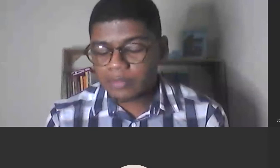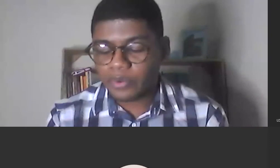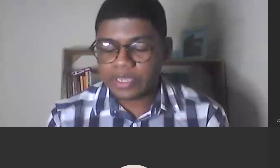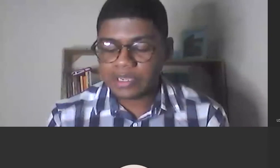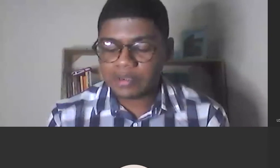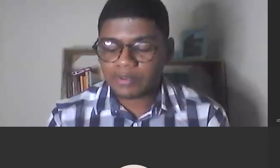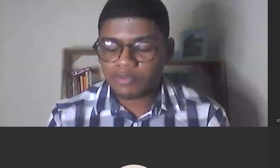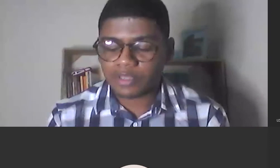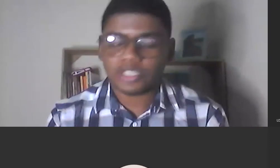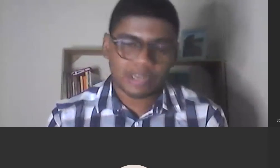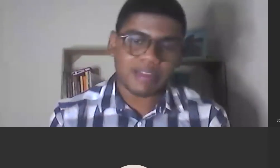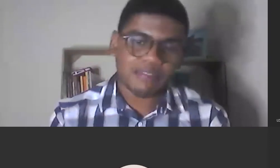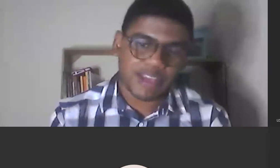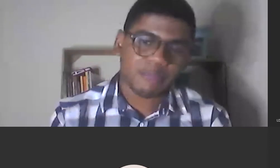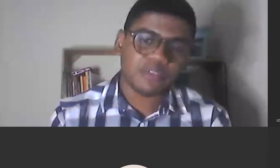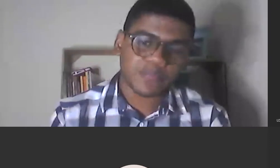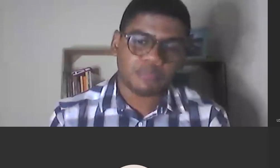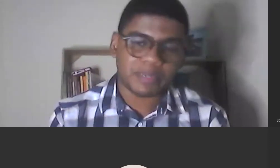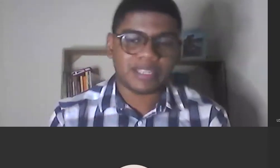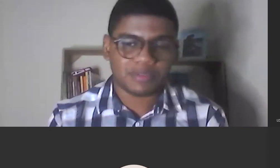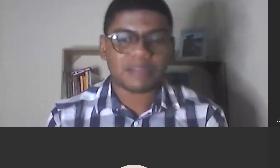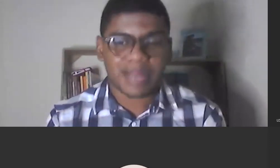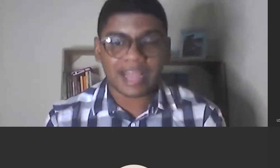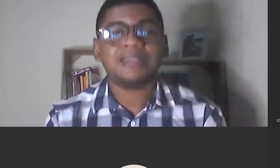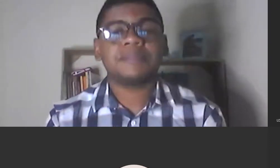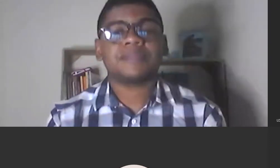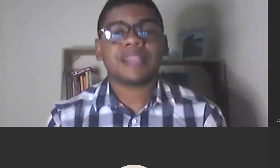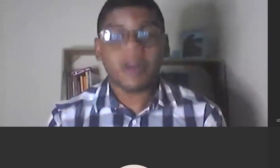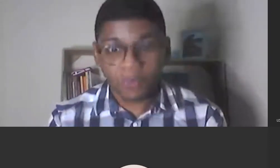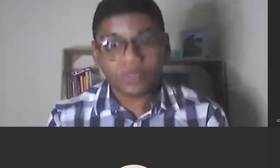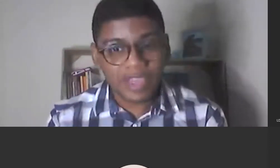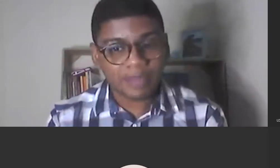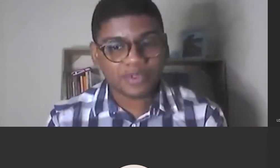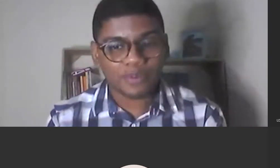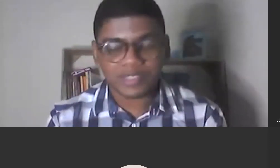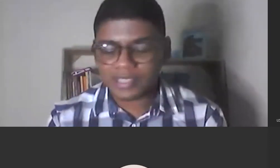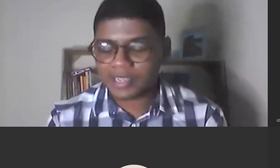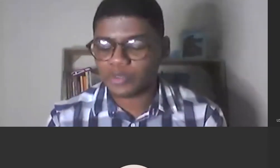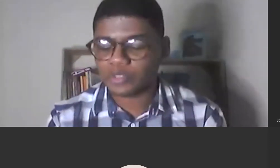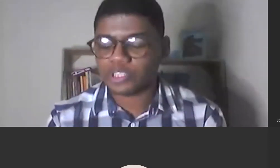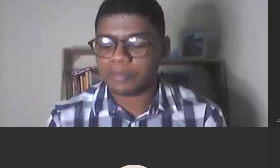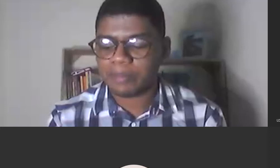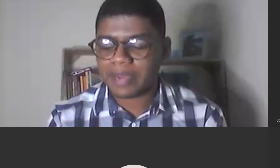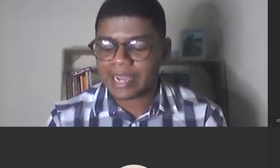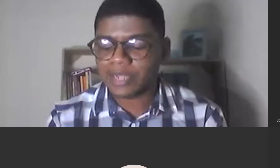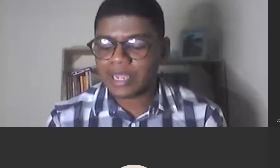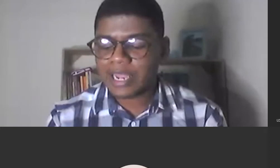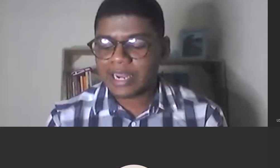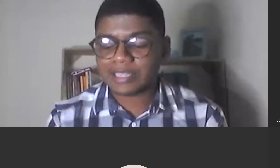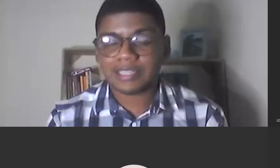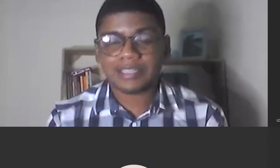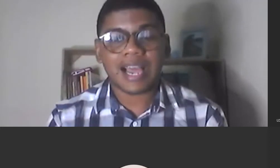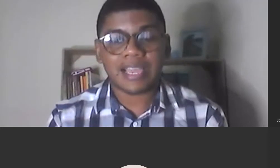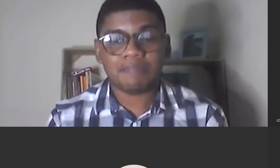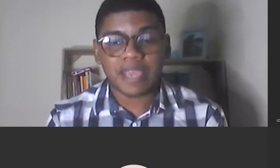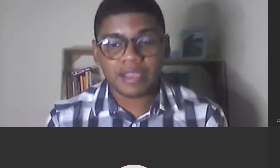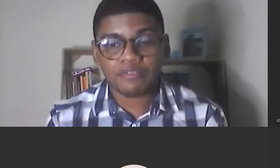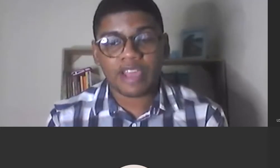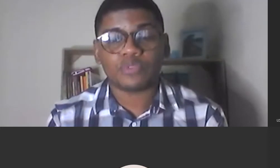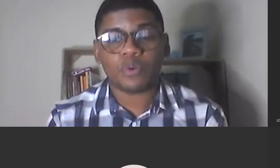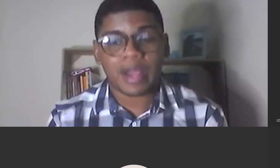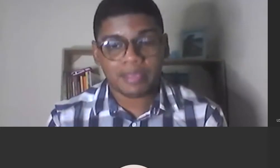extenso, porque quando a gente trabalha verbos, eu pretendo trabalhar alguns verbos com vocês. Hoje eu tinha preparado letras